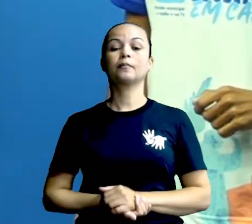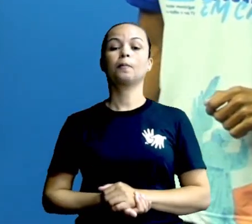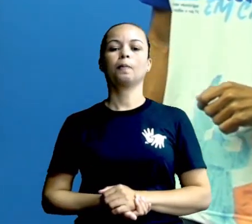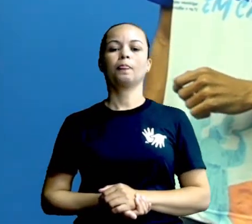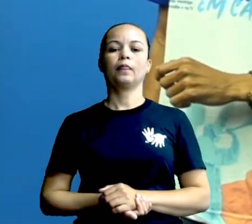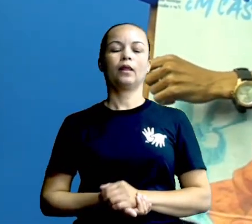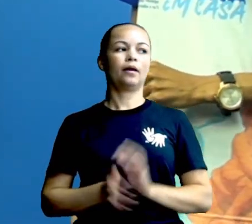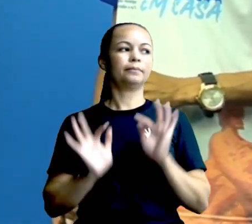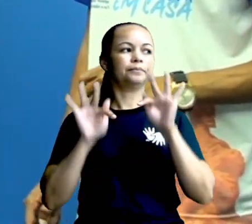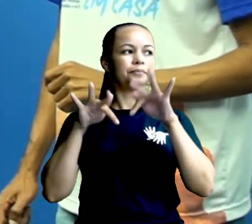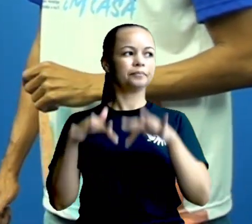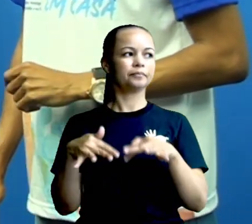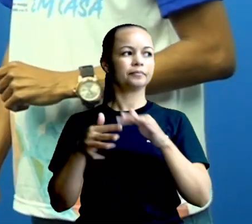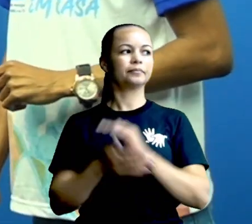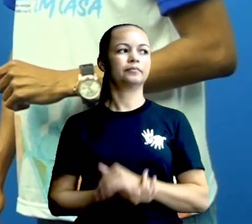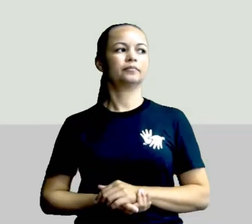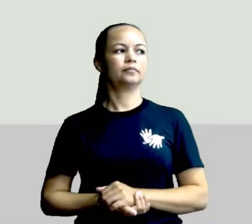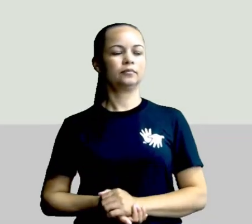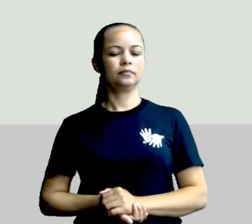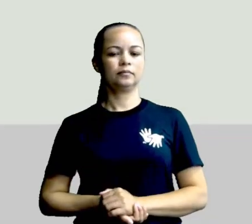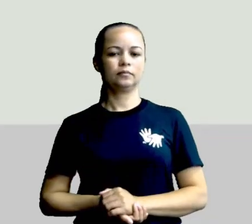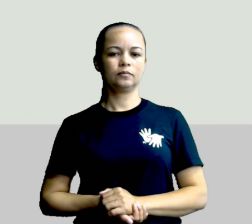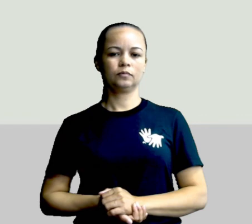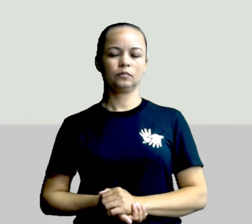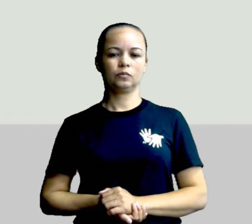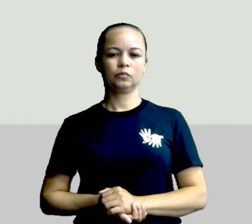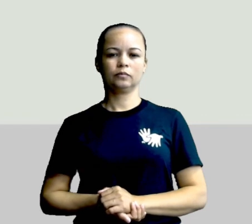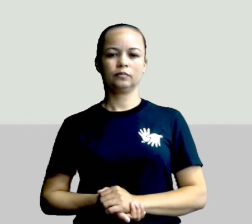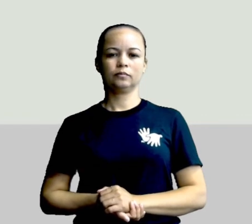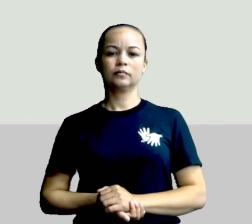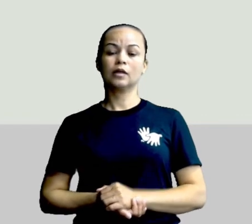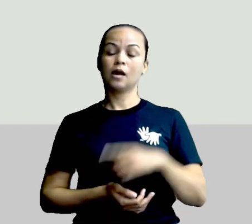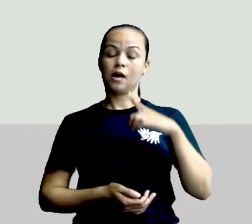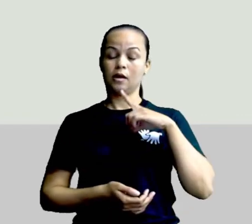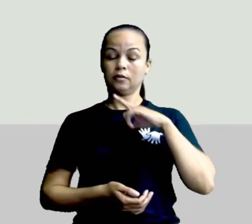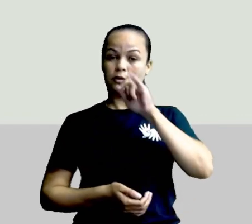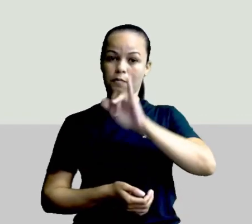aí, tá? E para finalizar,